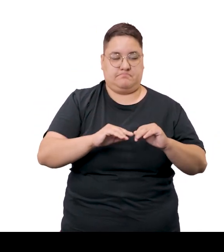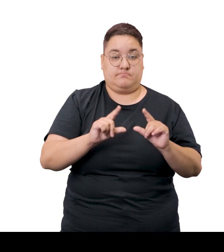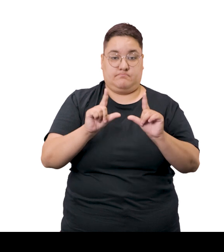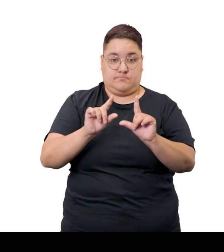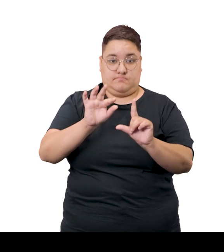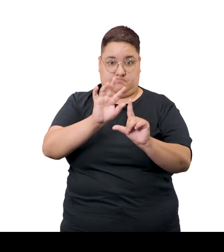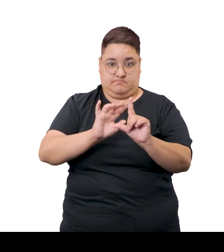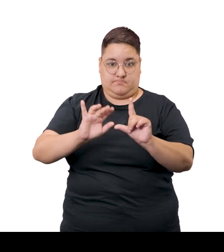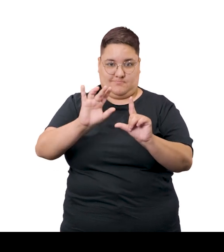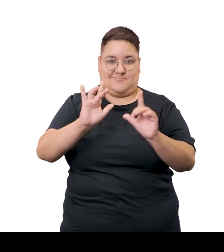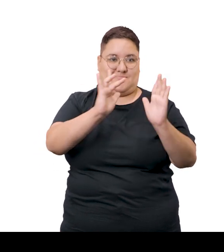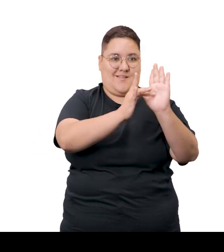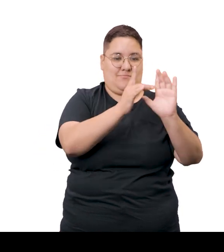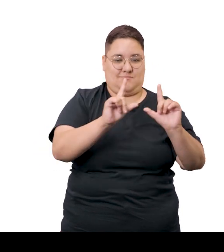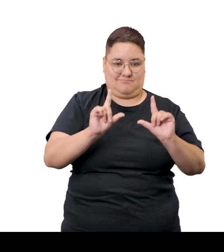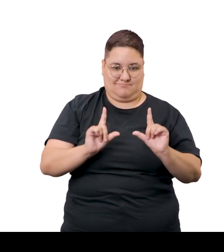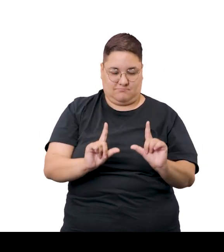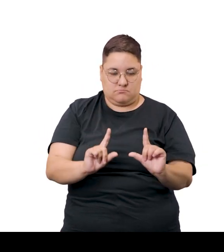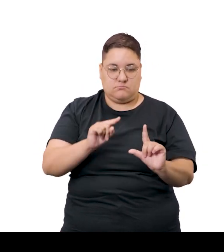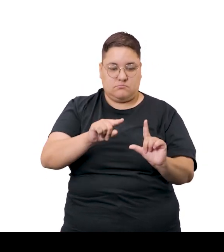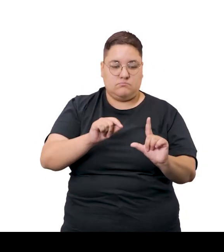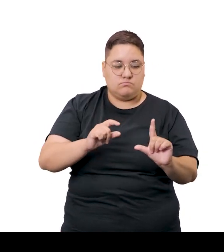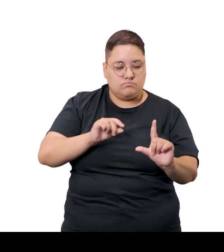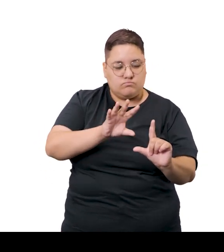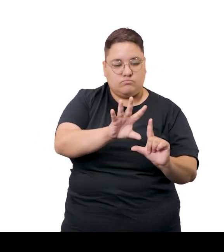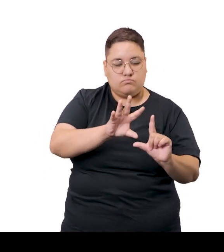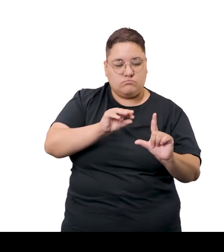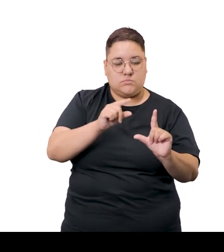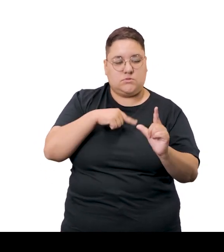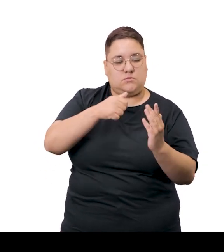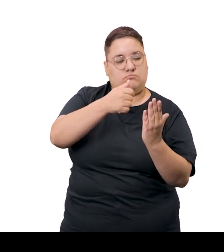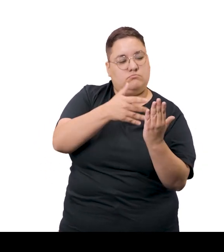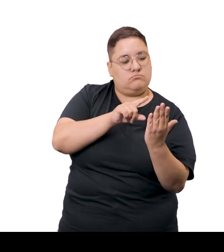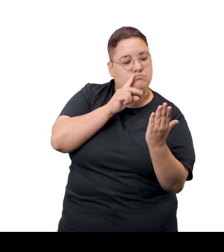leva para uma playlist com os vídeos.